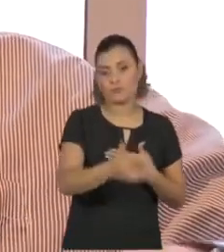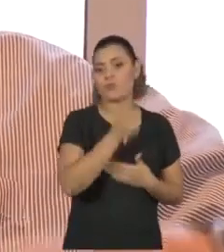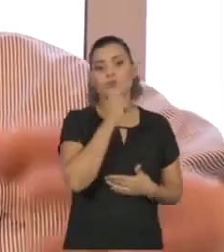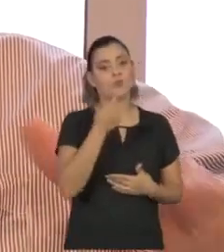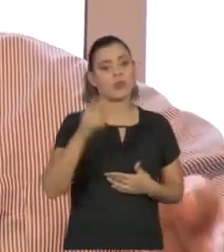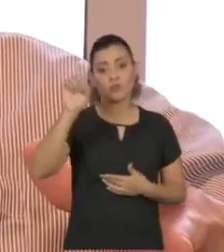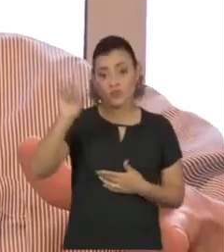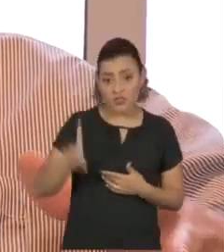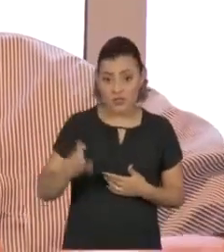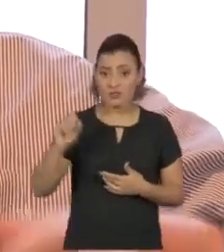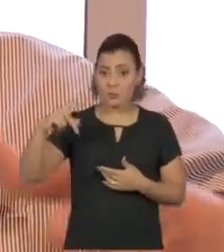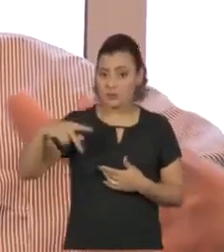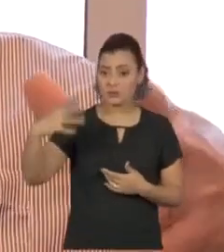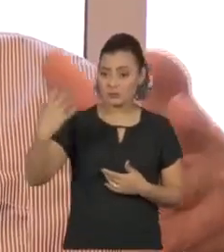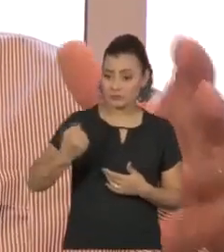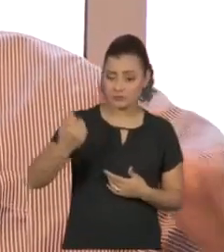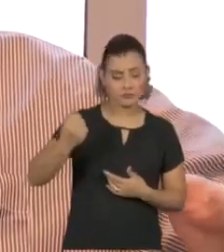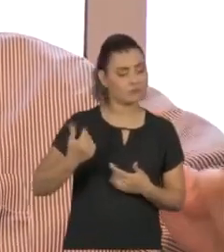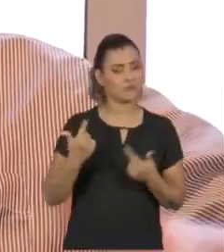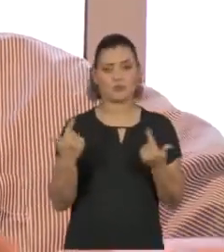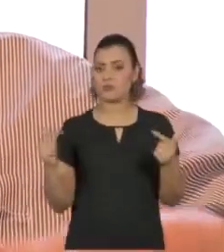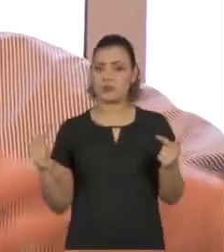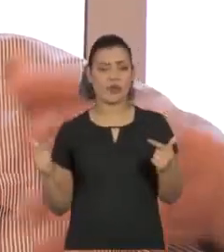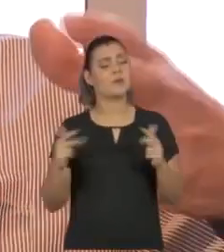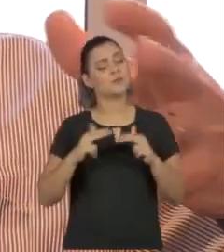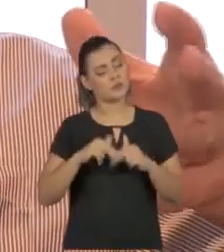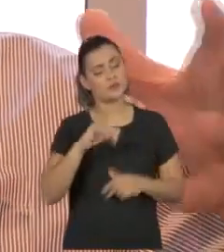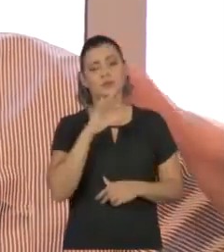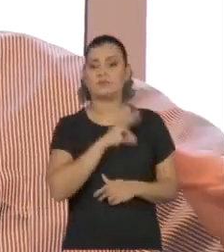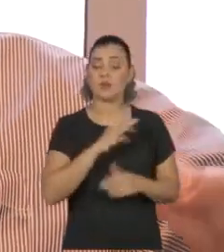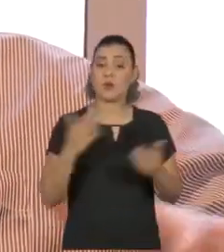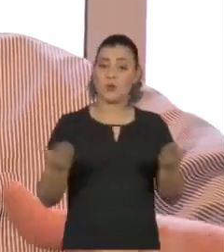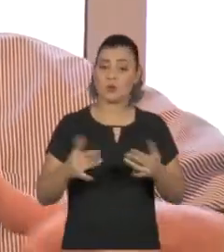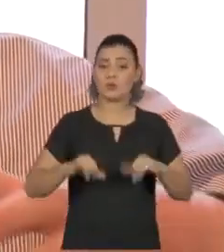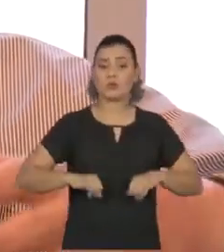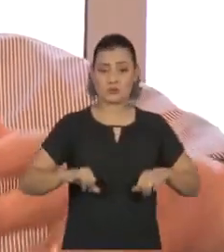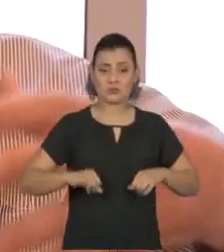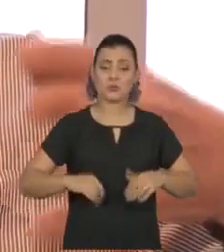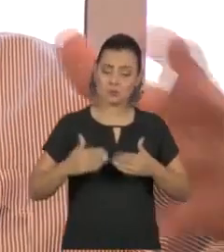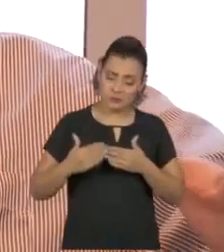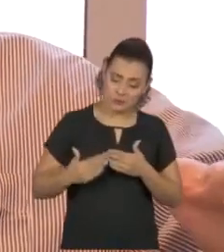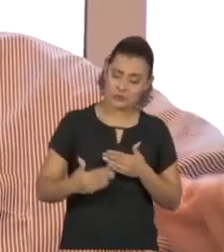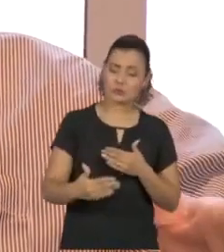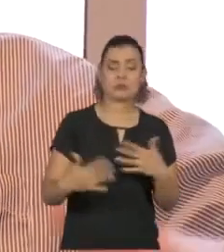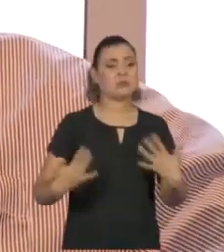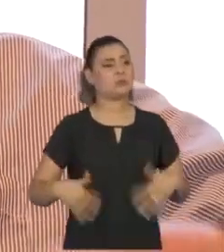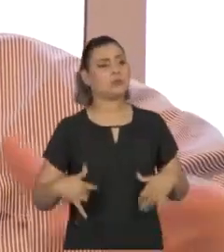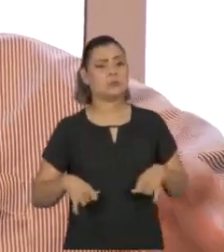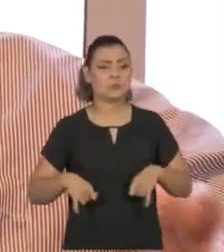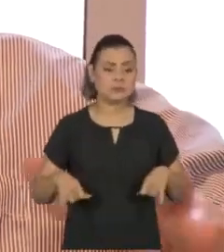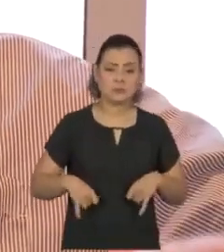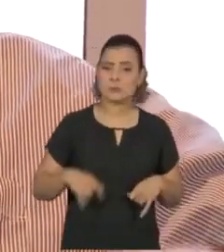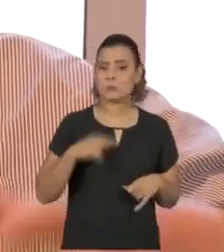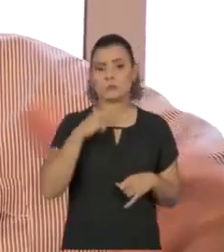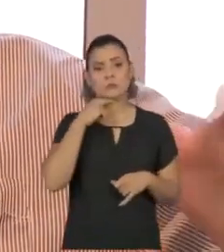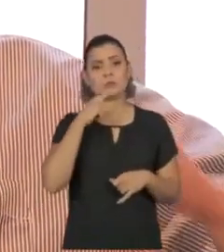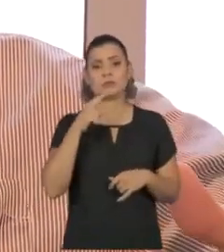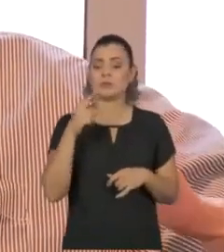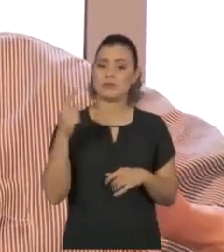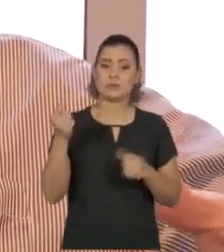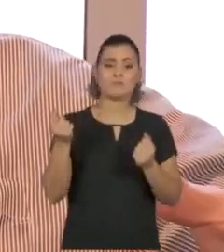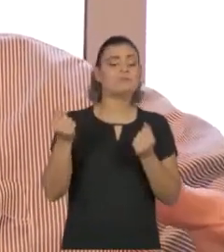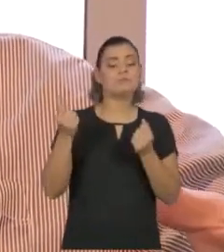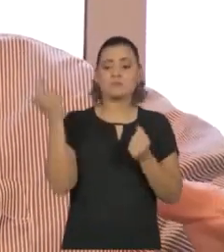direitos previdenciários, né, então pode ter ainda sofrimentos de não ter uma realização material, então